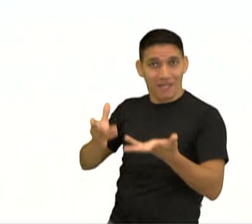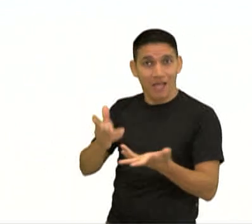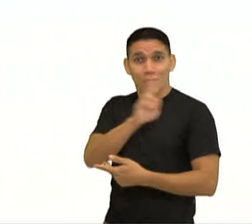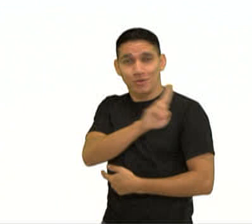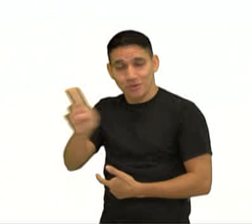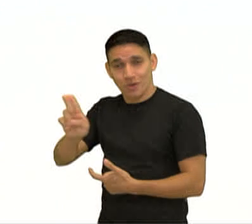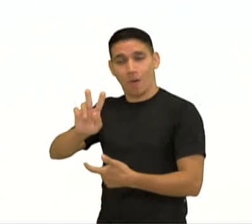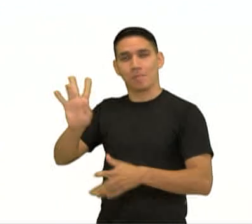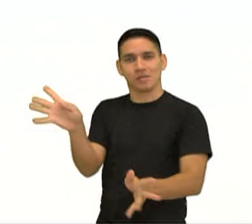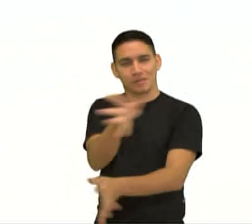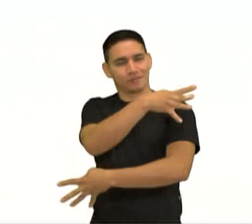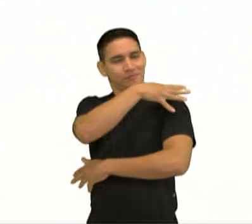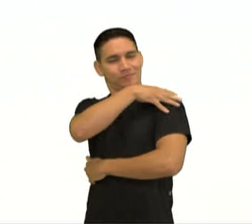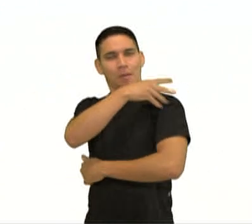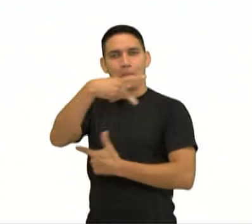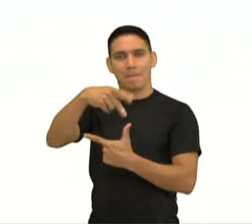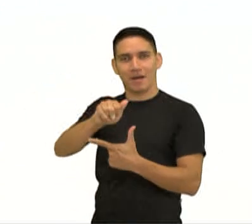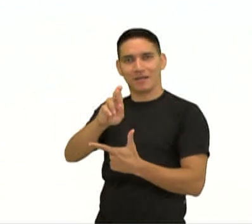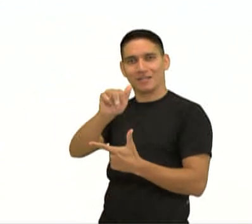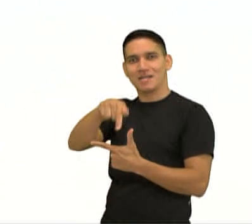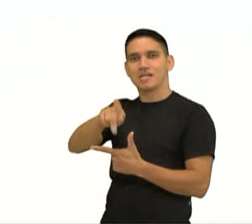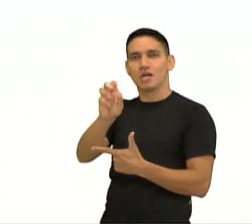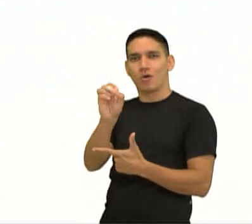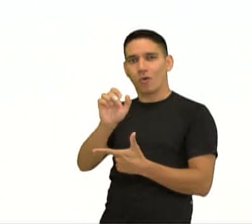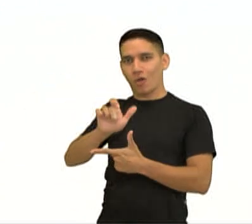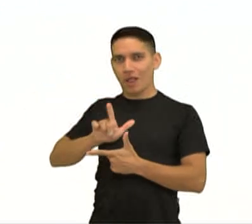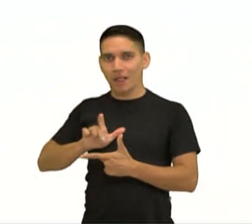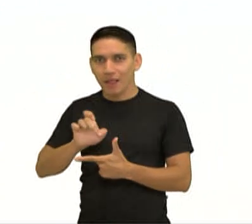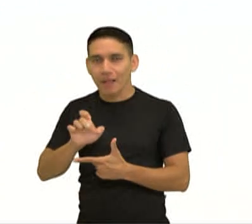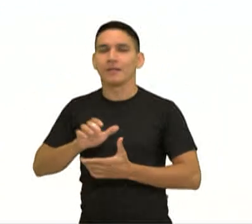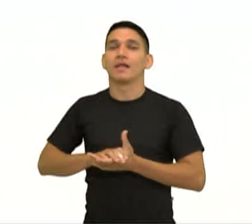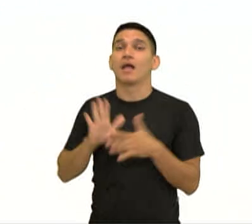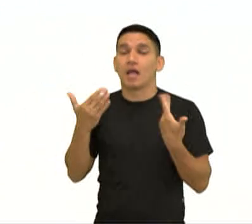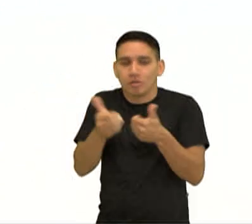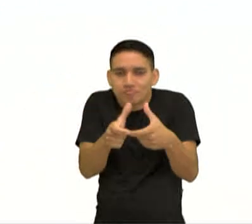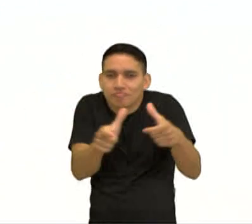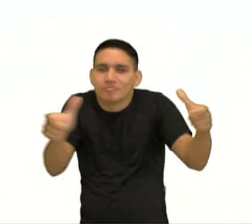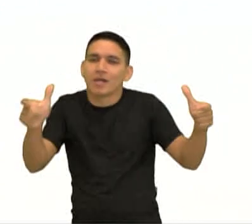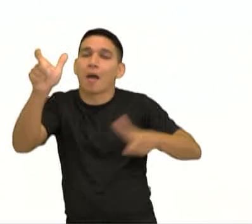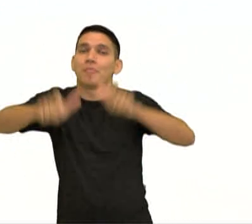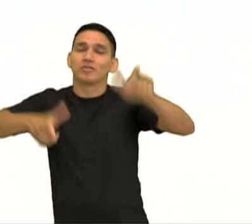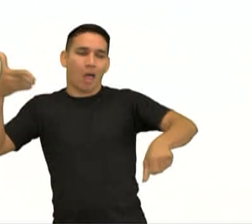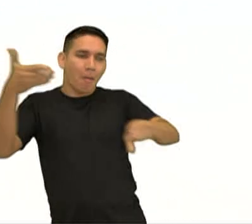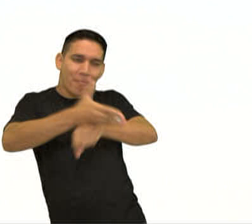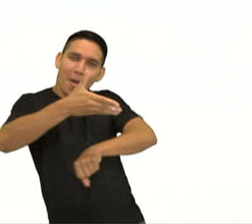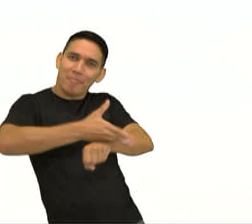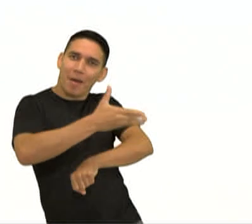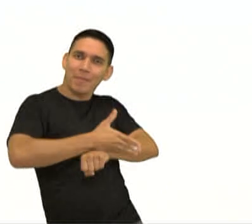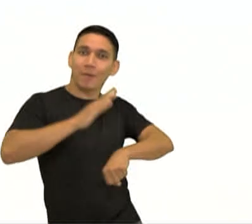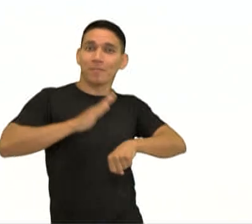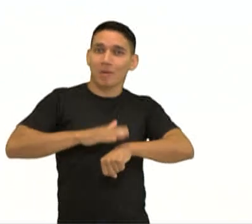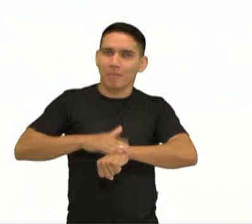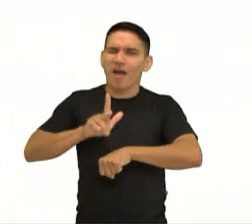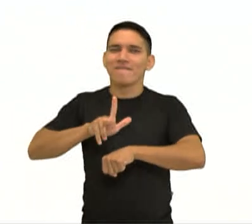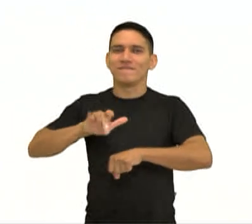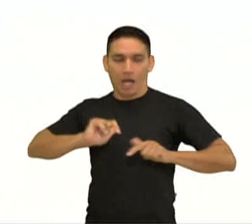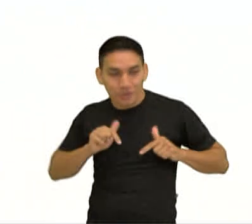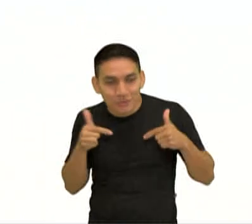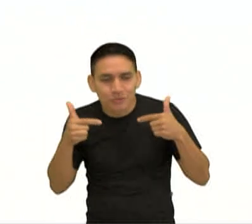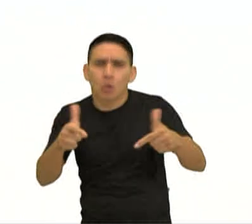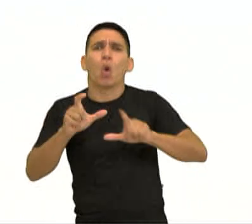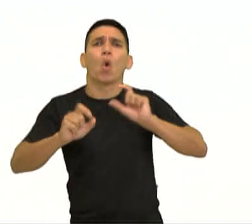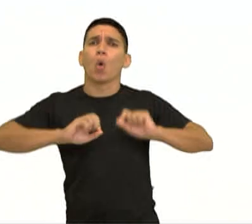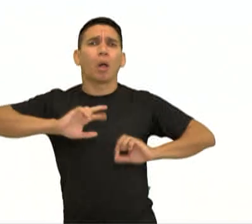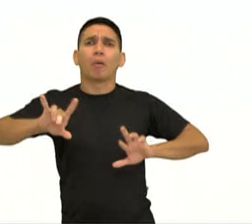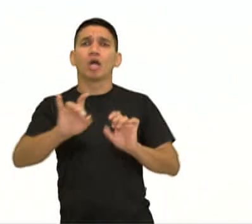chama-se Parangolé. Os parangolés ampliam a participação do público na medida em que sua ação não está